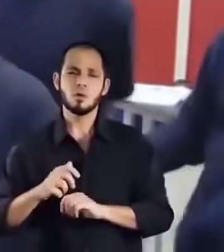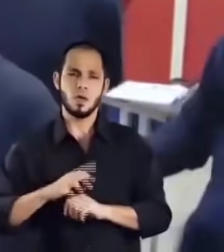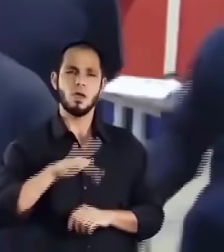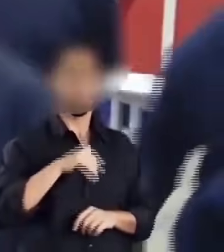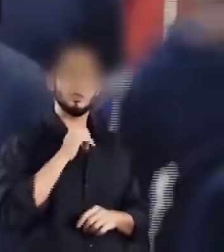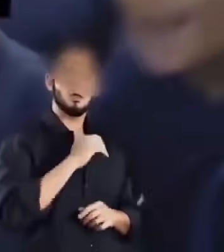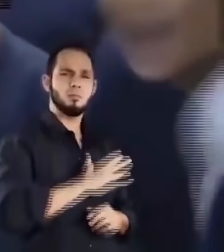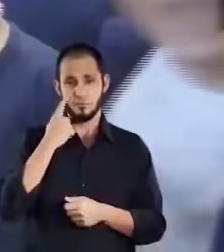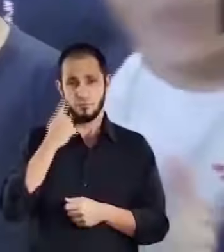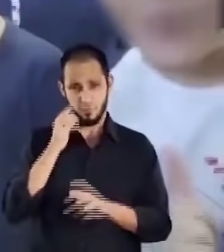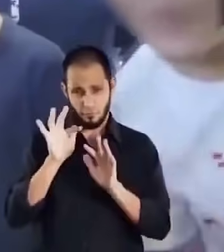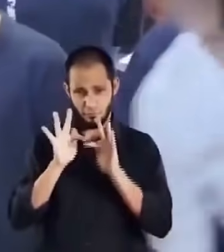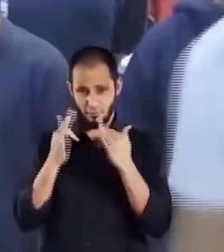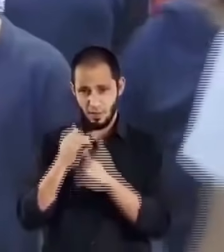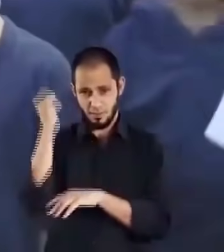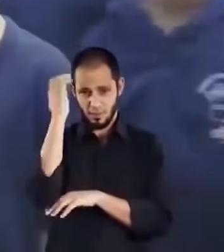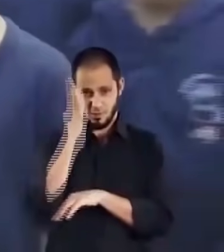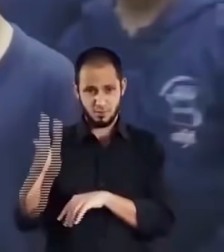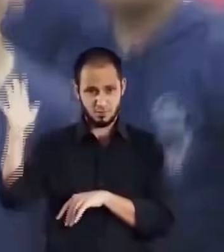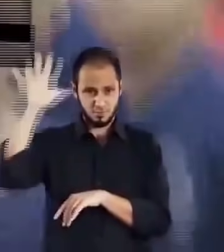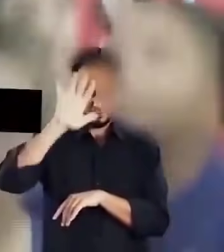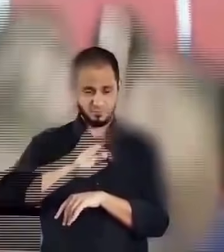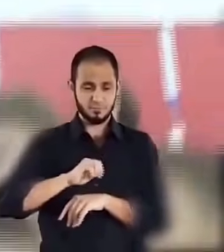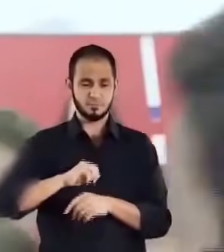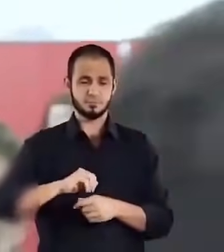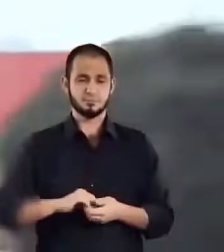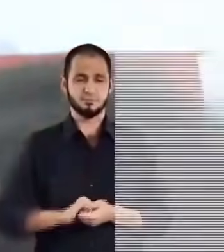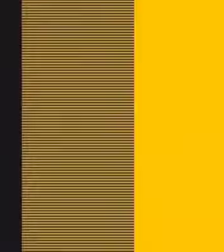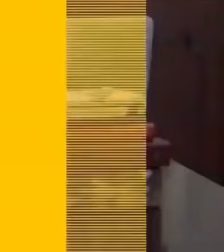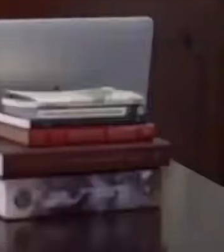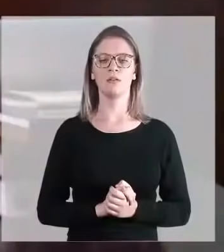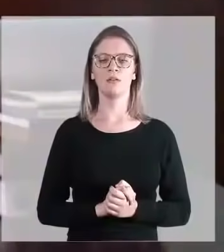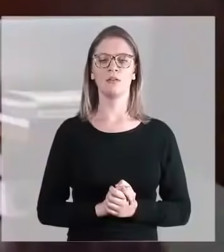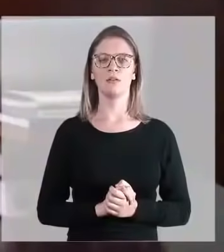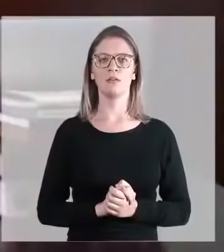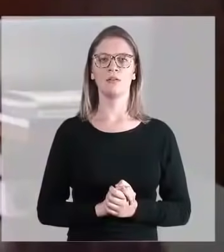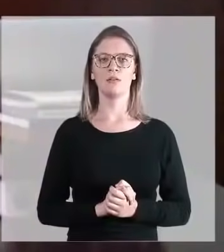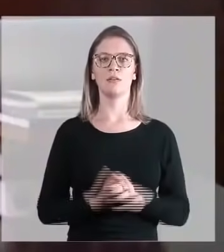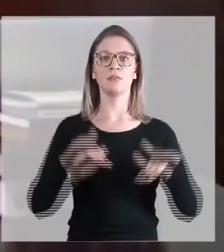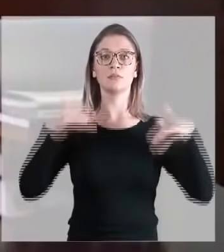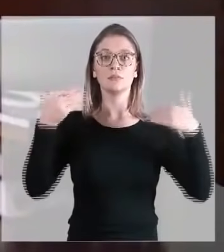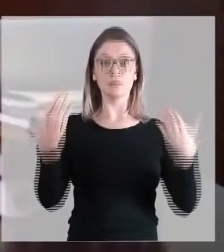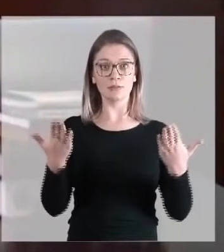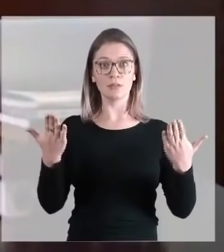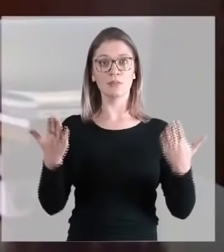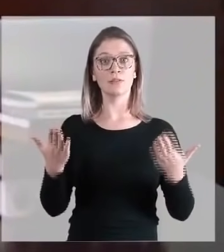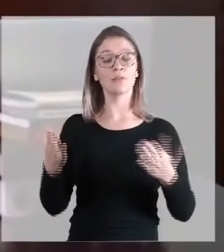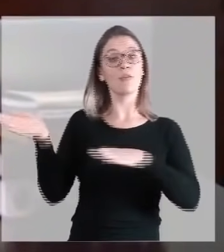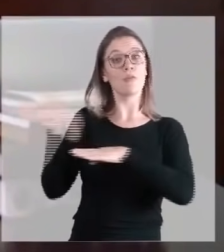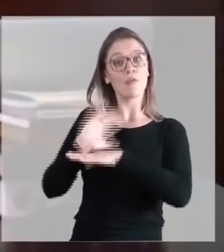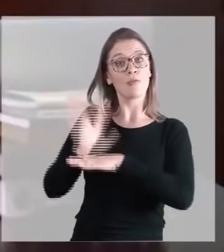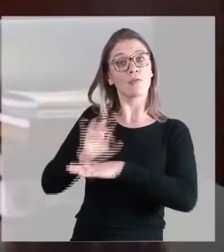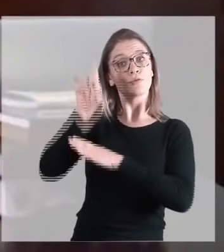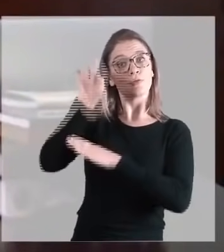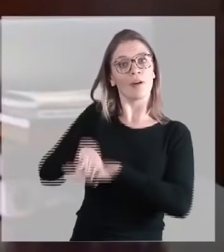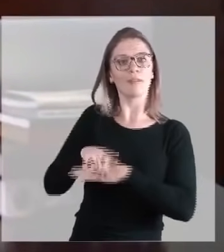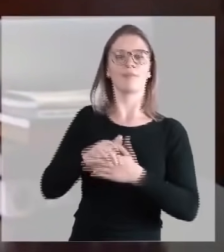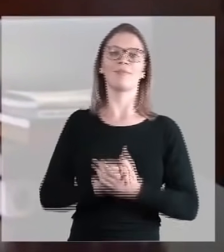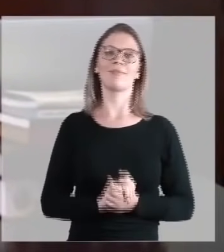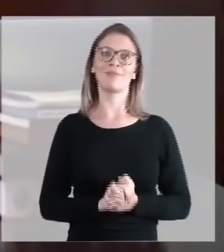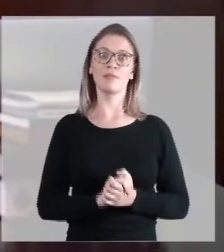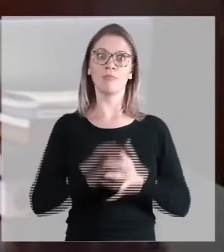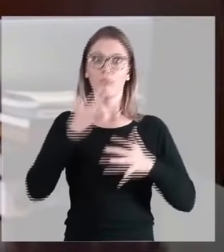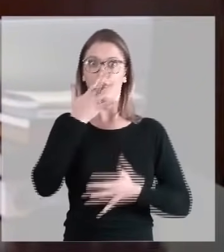o quê? Preconceito! Viu? Toma, família brasileira. Vambora, gente. Senhores, esse vídeo é bastante chocante.